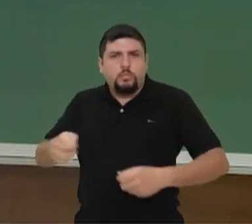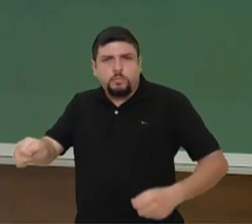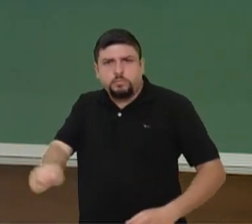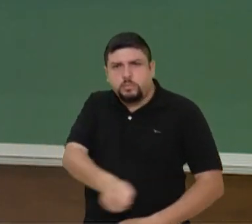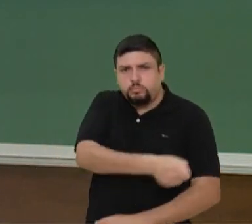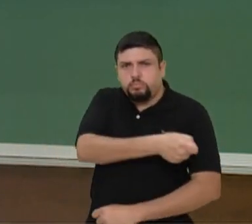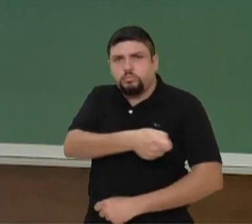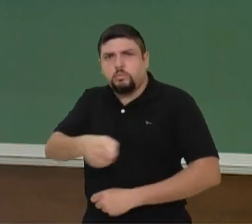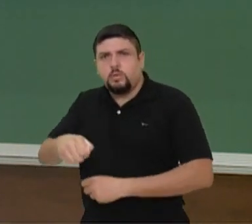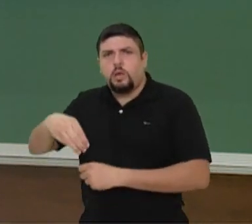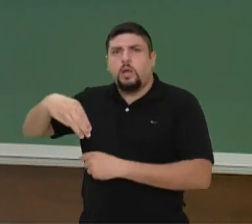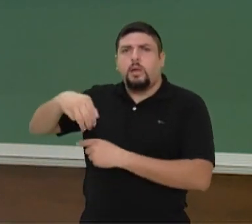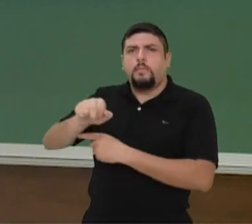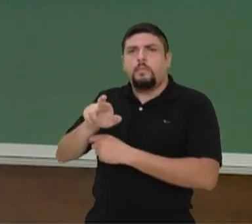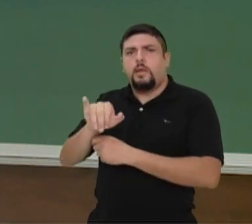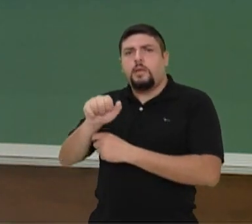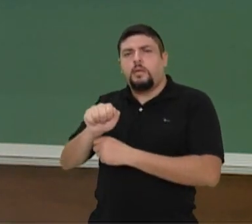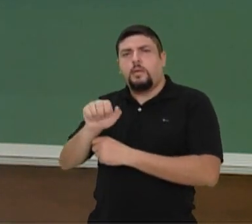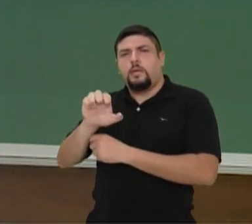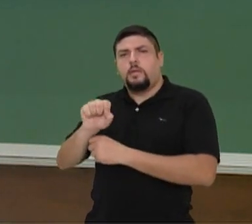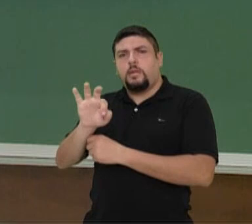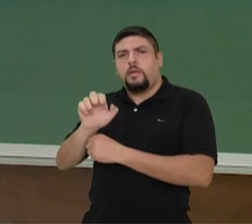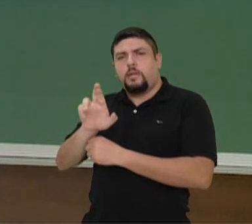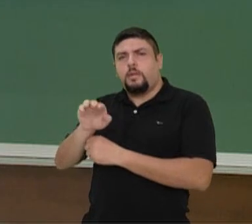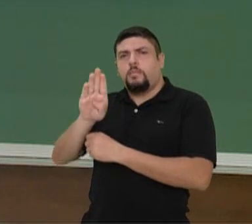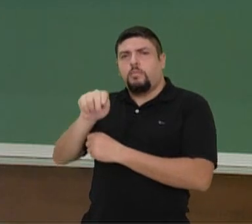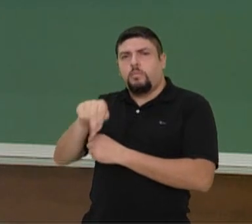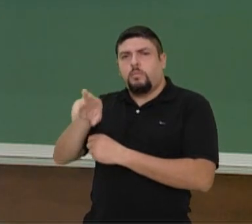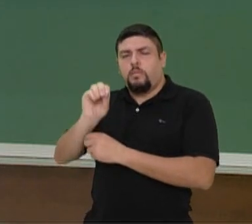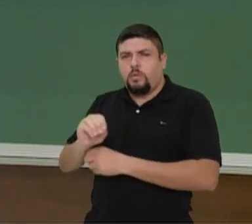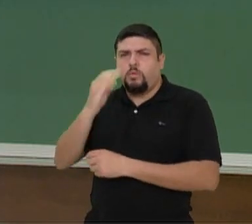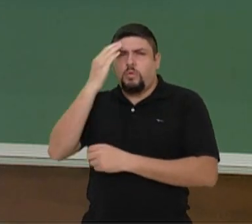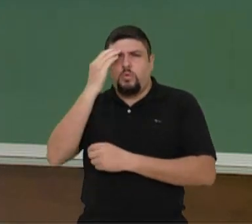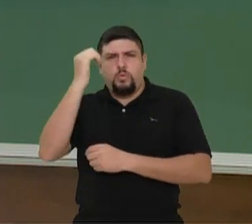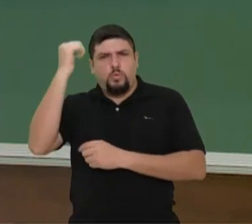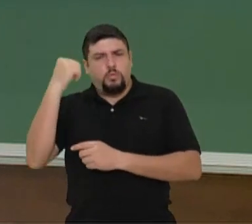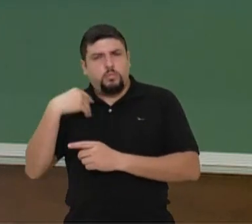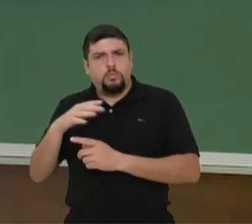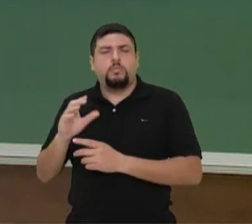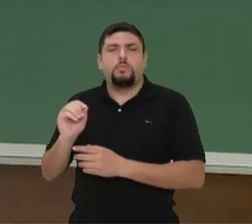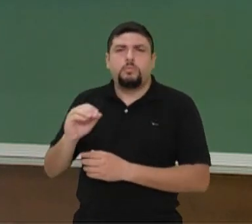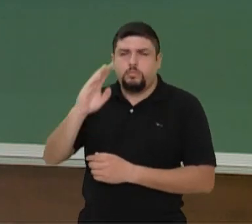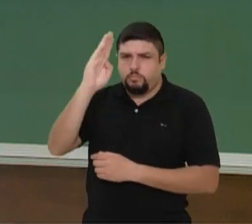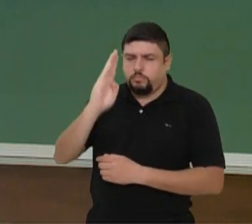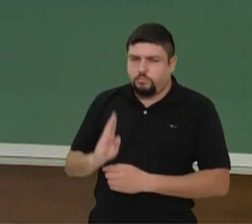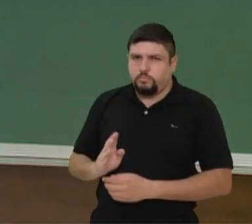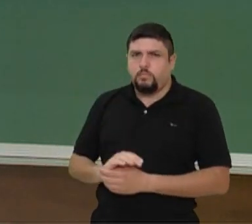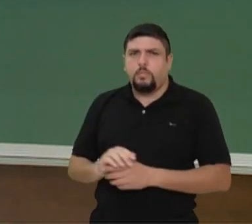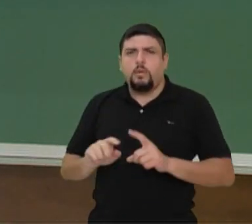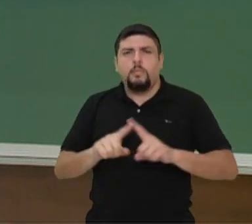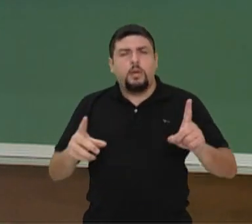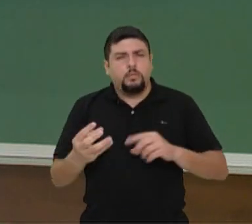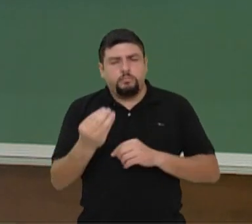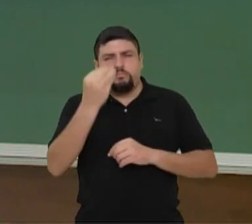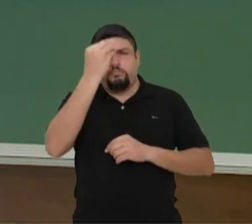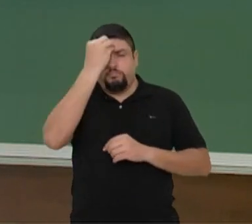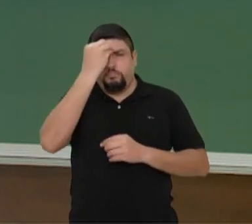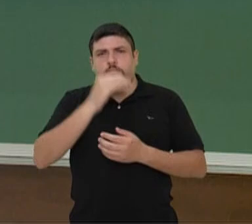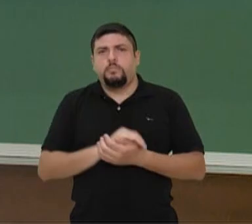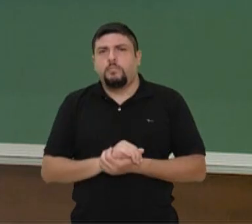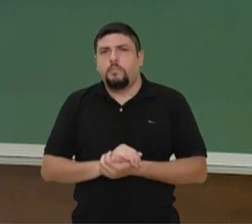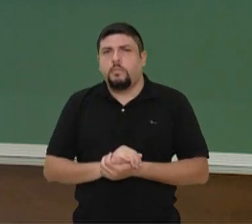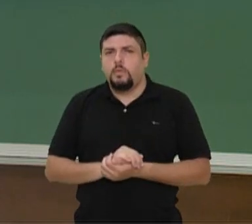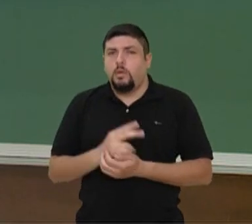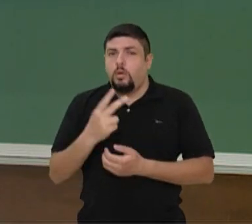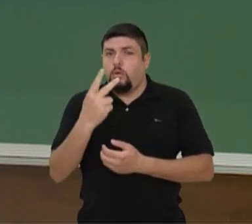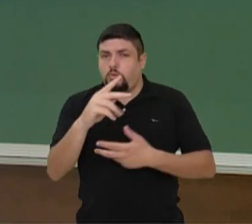Bueno, uma grande campeã do tênis brasileiro, reconhecida no mundo inteiro. Mas guarde o seguinte, para a história, no teu Enem,